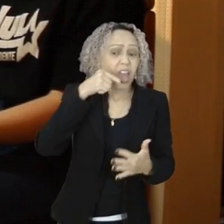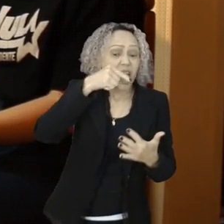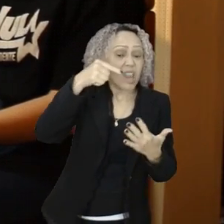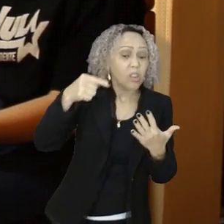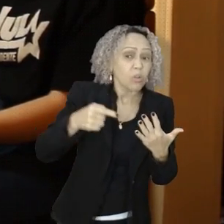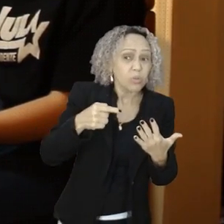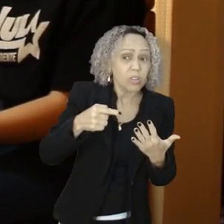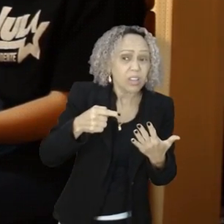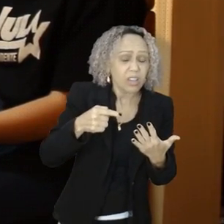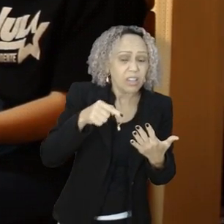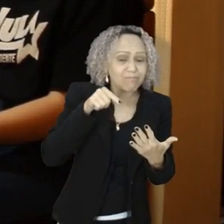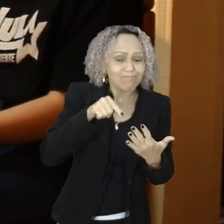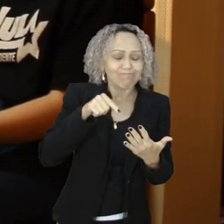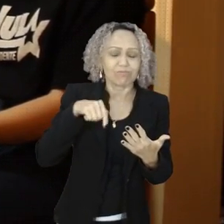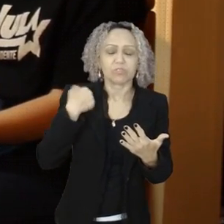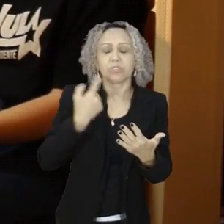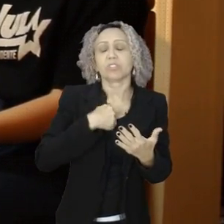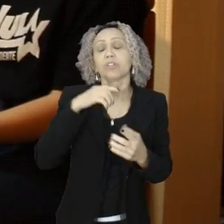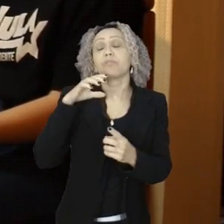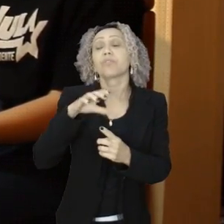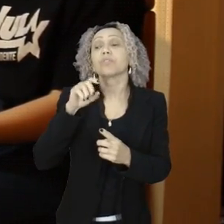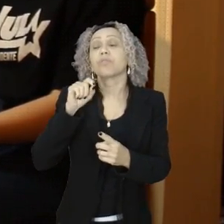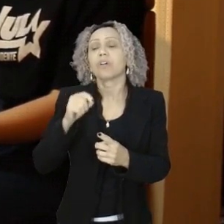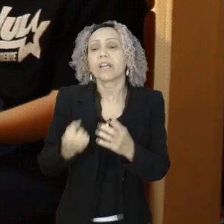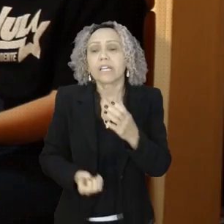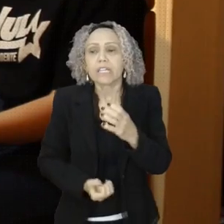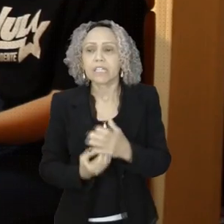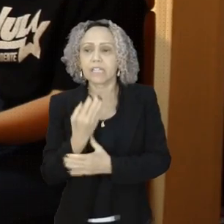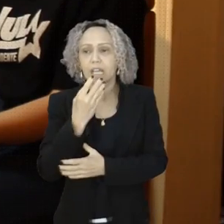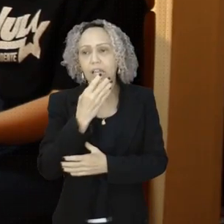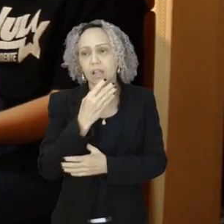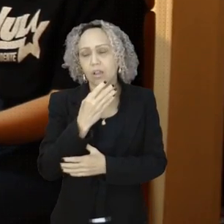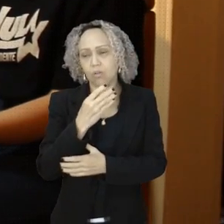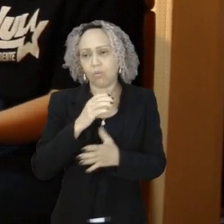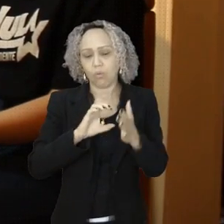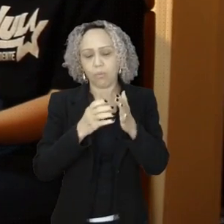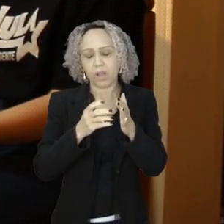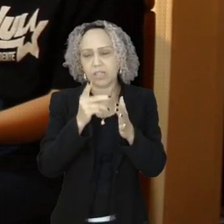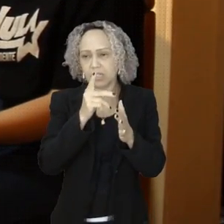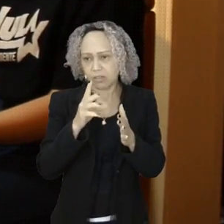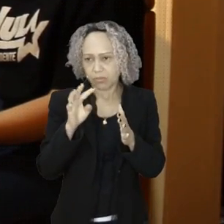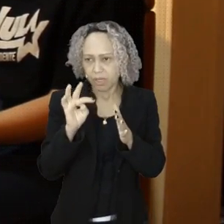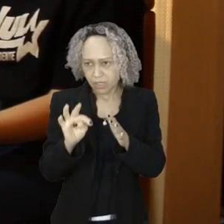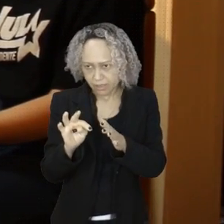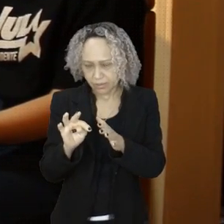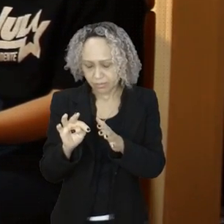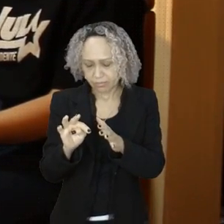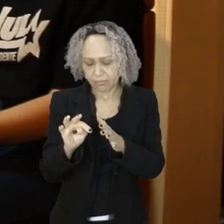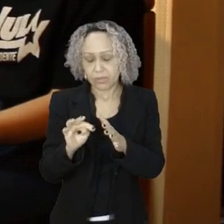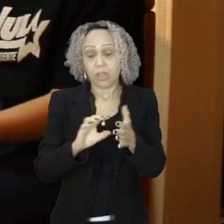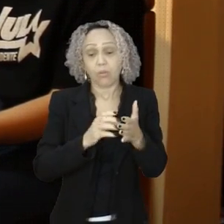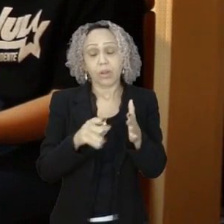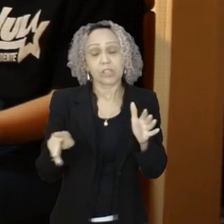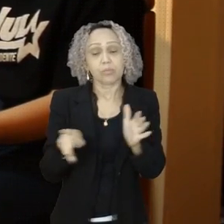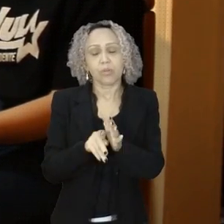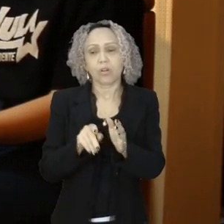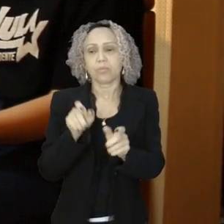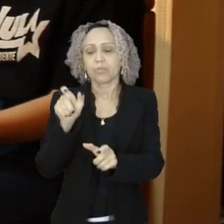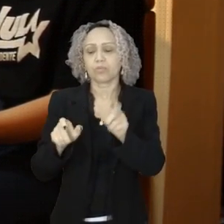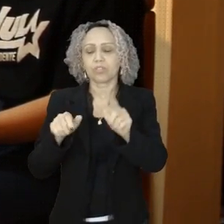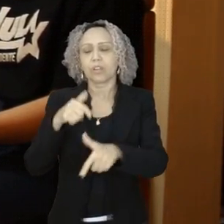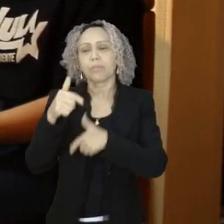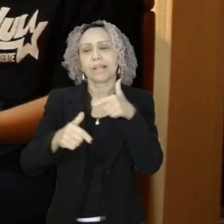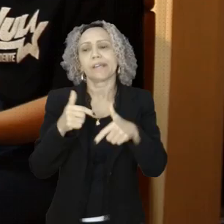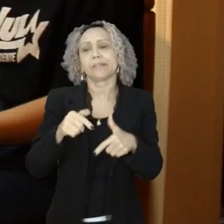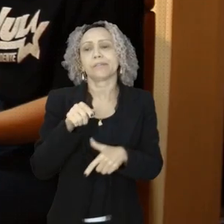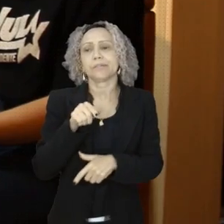Nós fomos parte aqui, importante. Né? Então é isso, não tem aí nenhum milagre. Uhum. Né? Muito trabalho. Tem